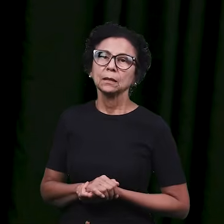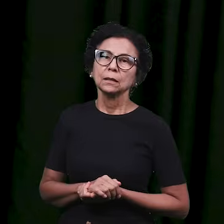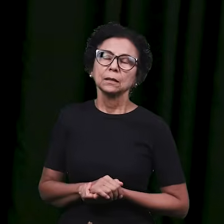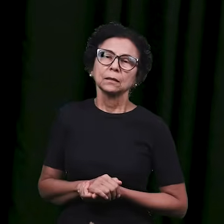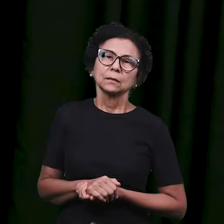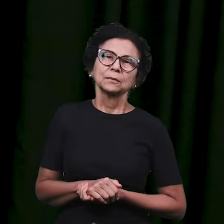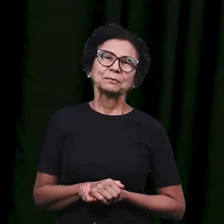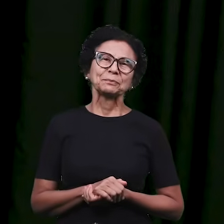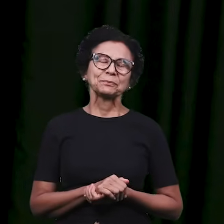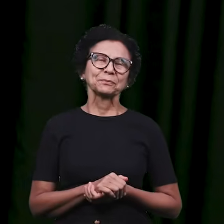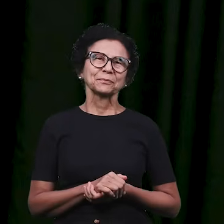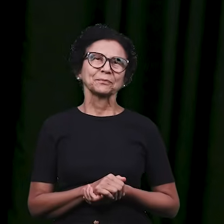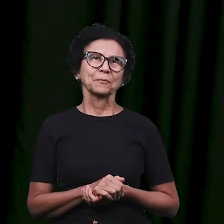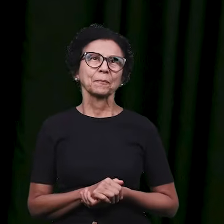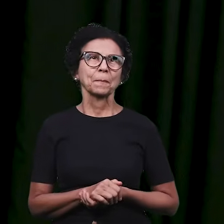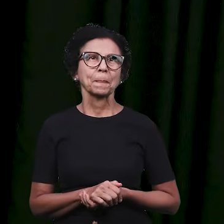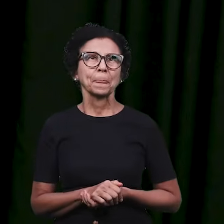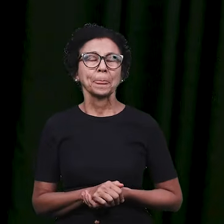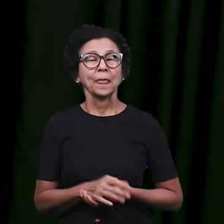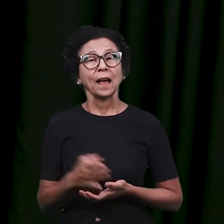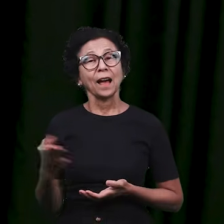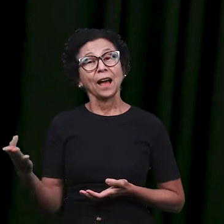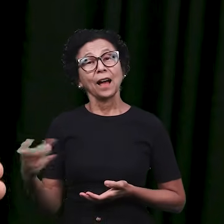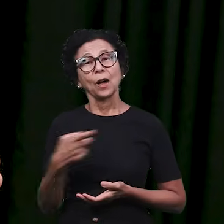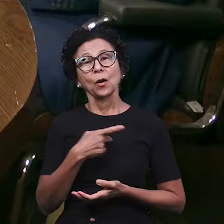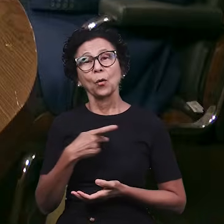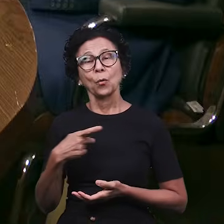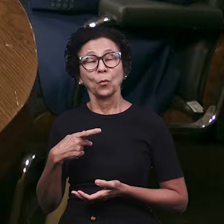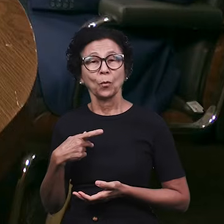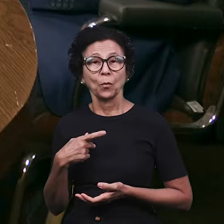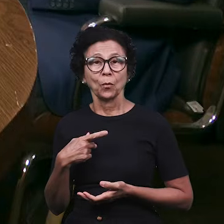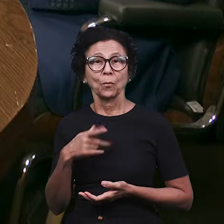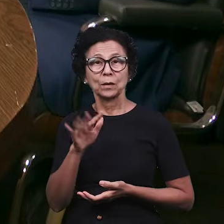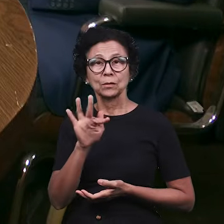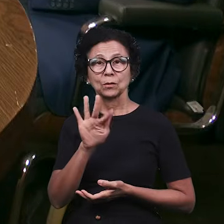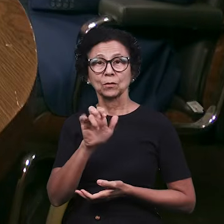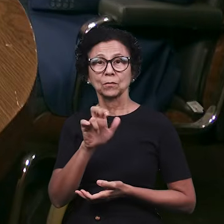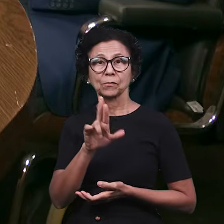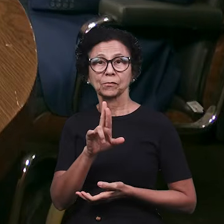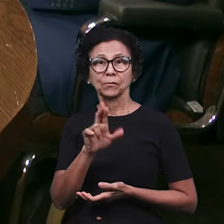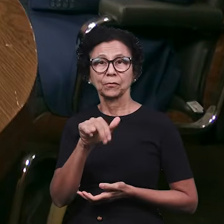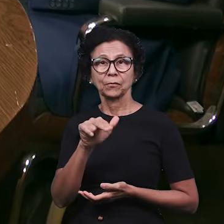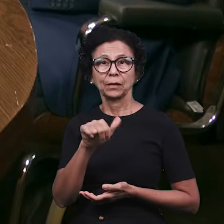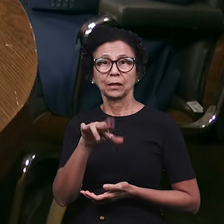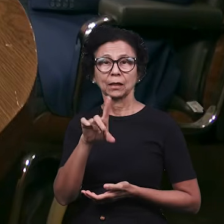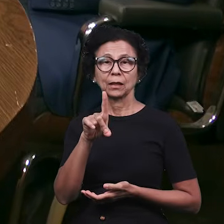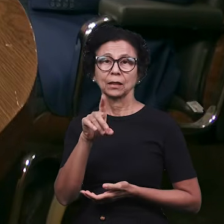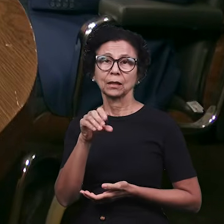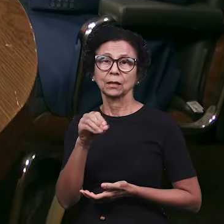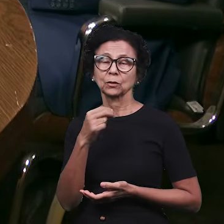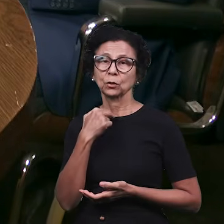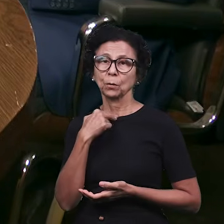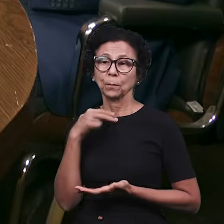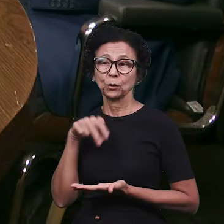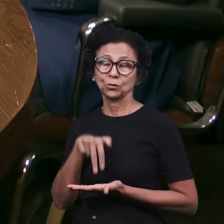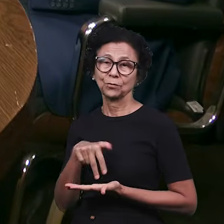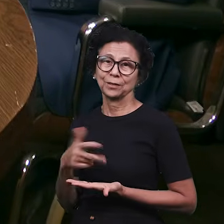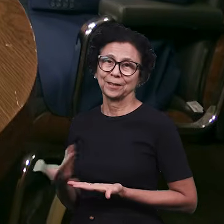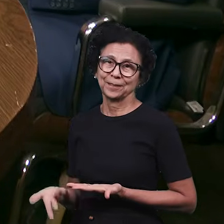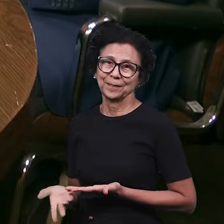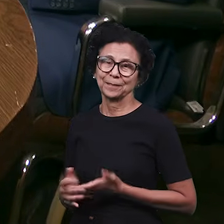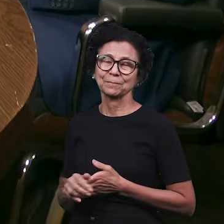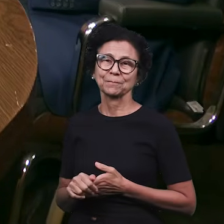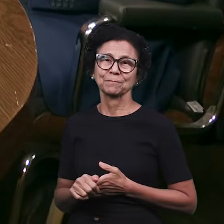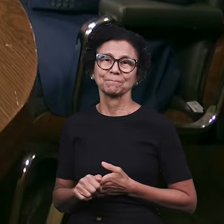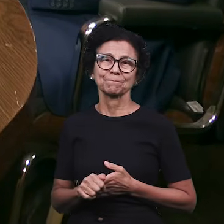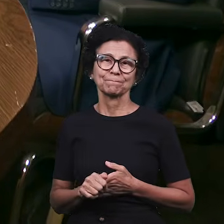nos acompanham sempre, a ausência de pastor Fernando. É importante registrar. Ele está com uma inflamação na garganta, não pôde gravar conosco.